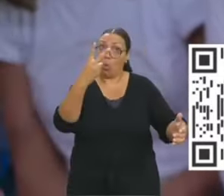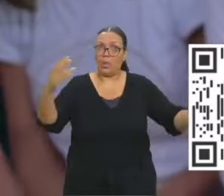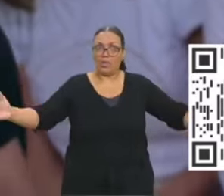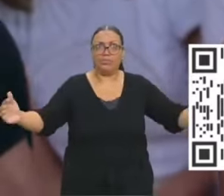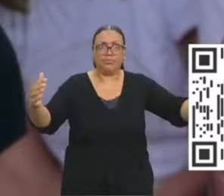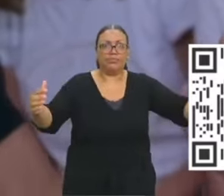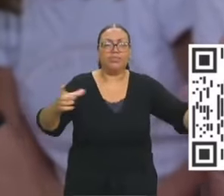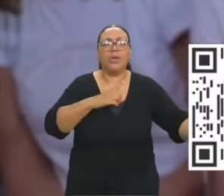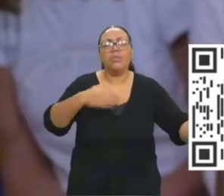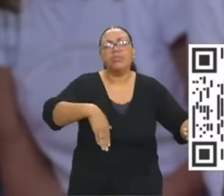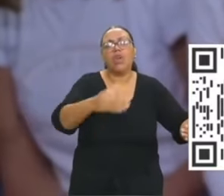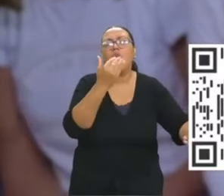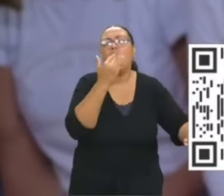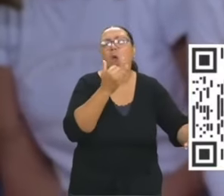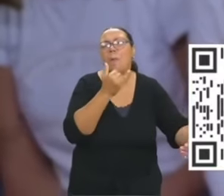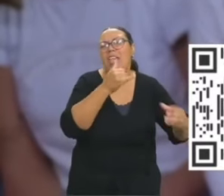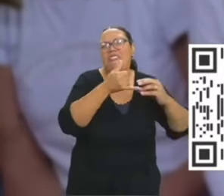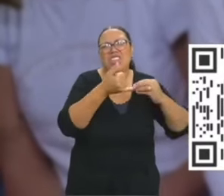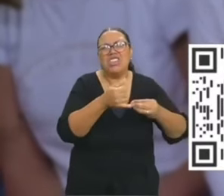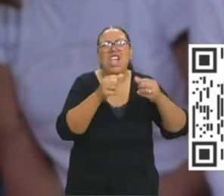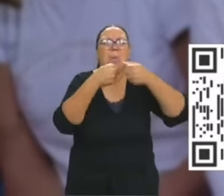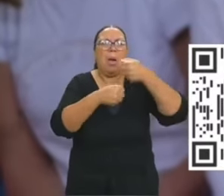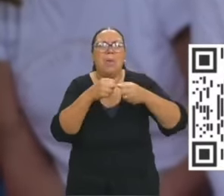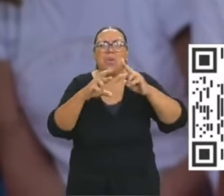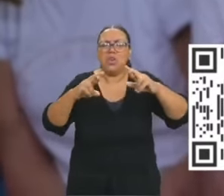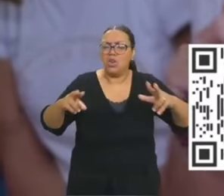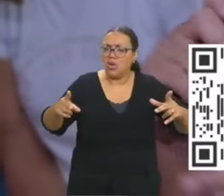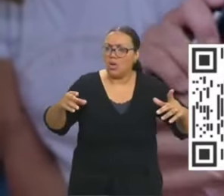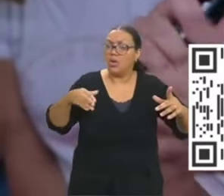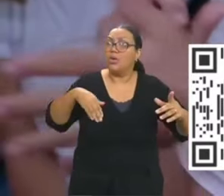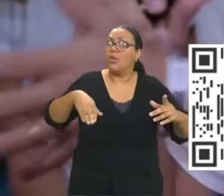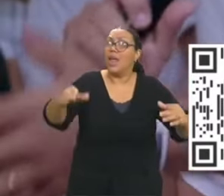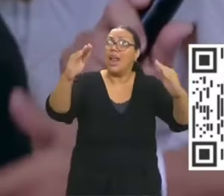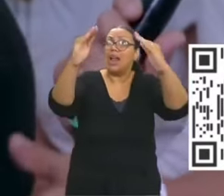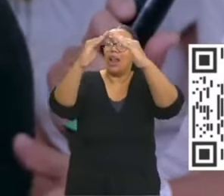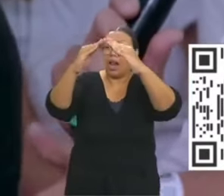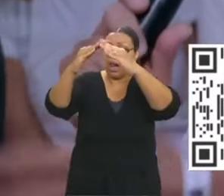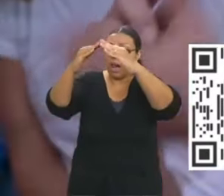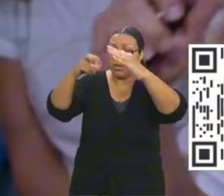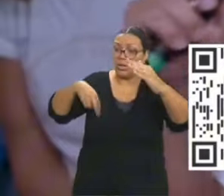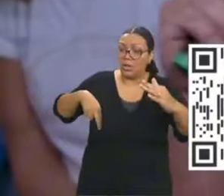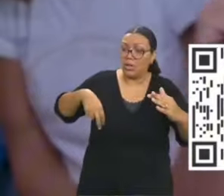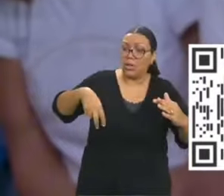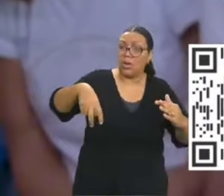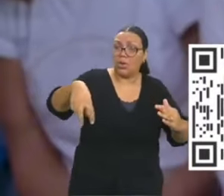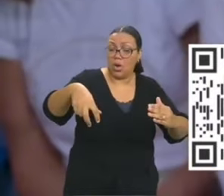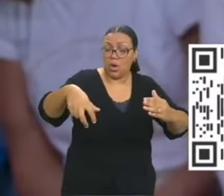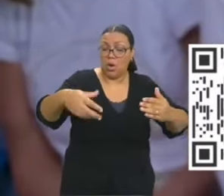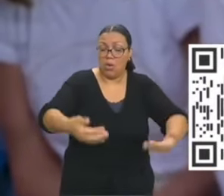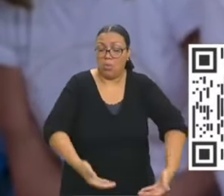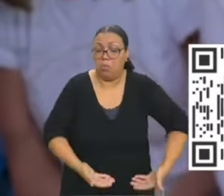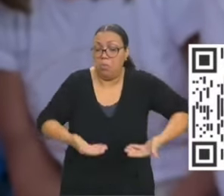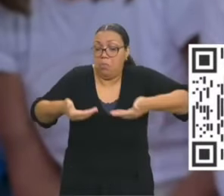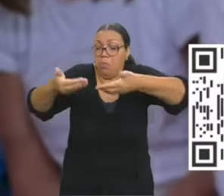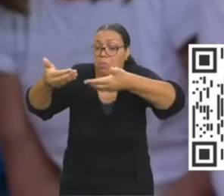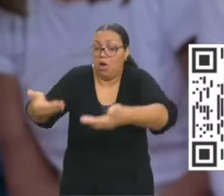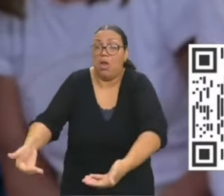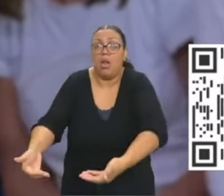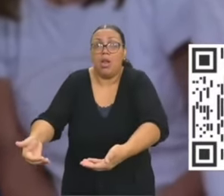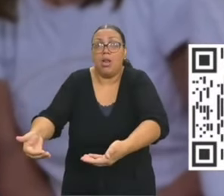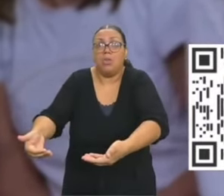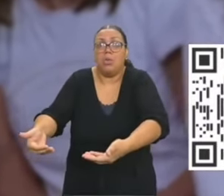quando nós chegamos lá, nós chegamos na casa dela e eu já fui entrando para casa para deixar na casa, porque eu não